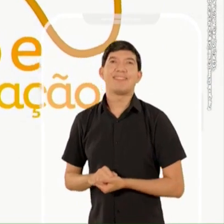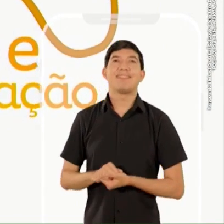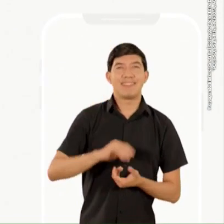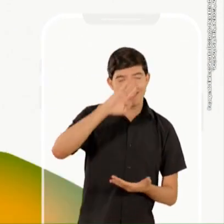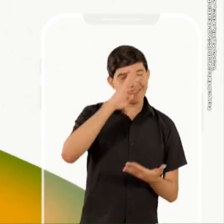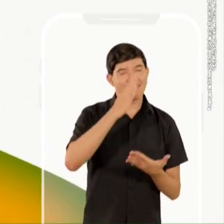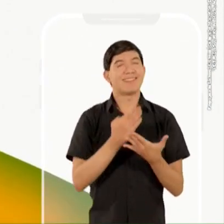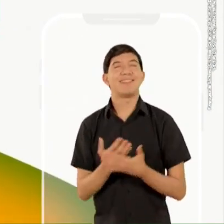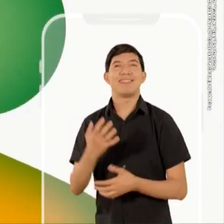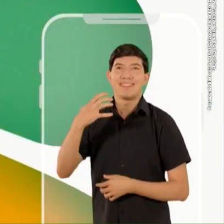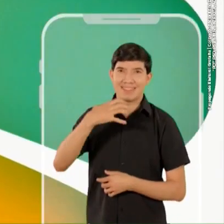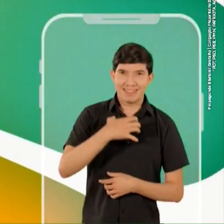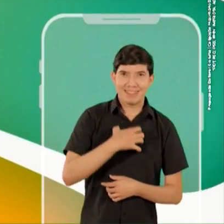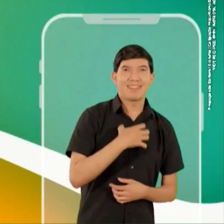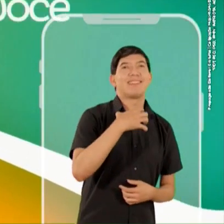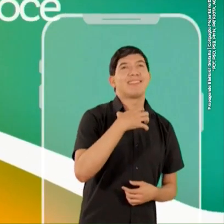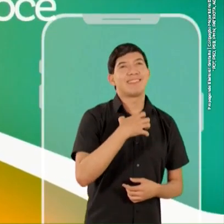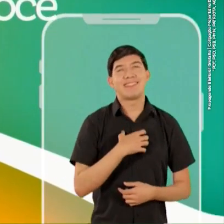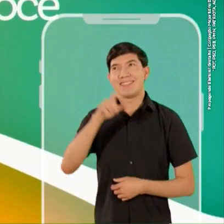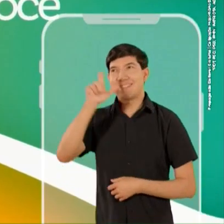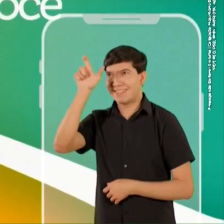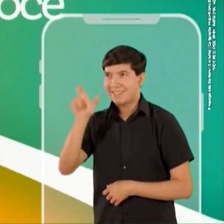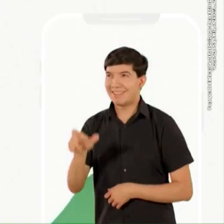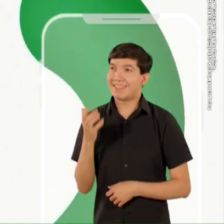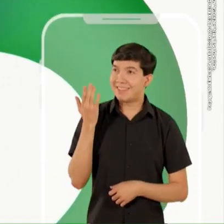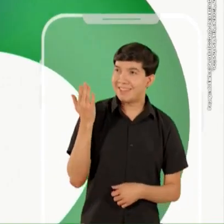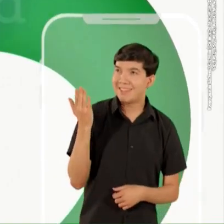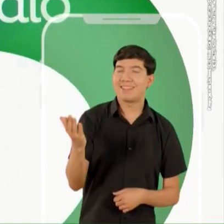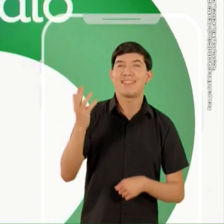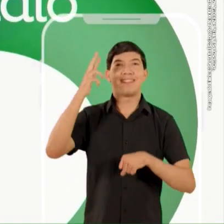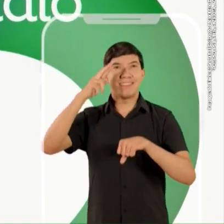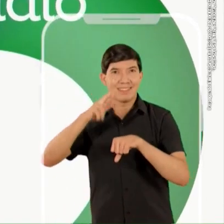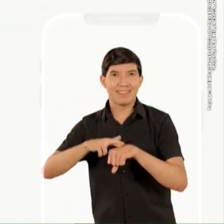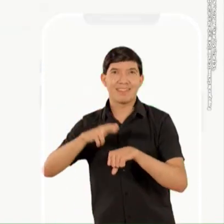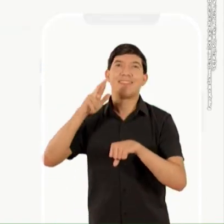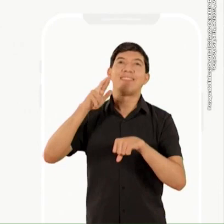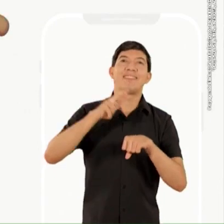Razão e coração me dizem que é você.